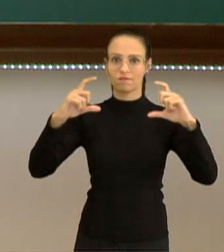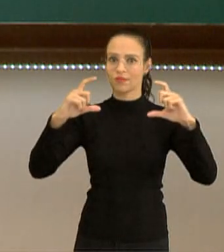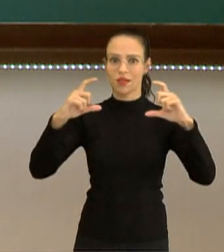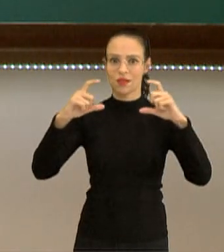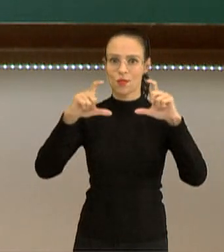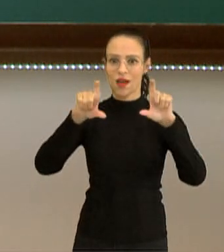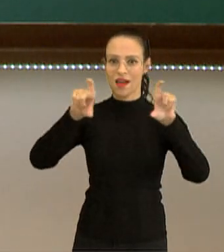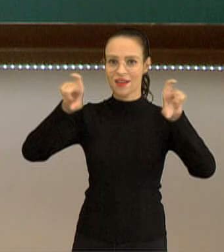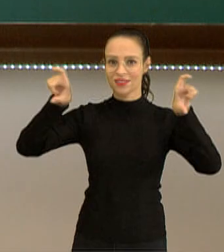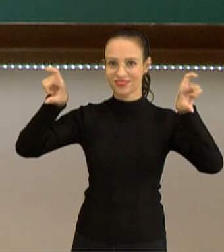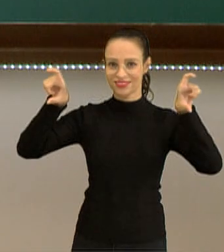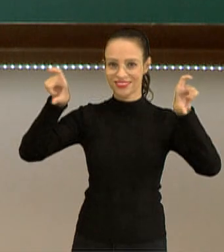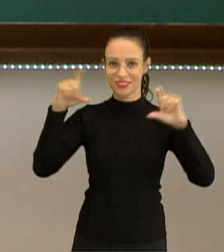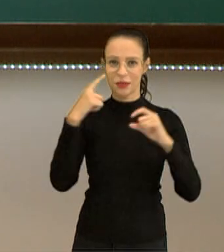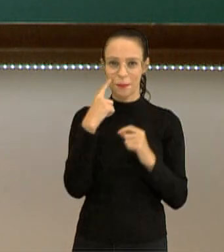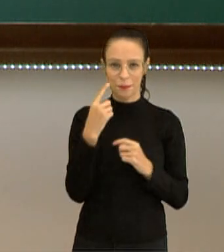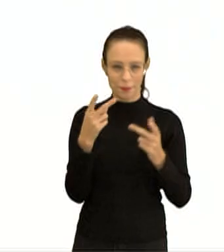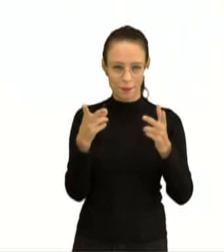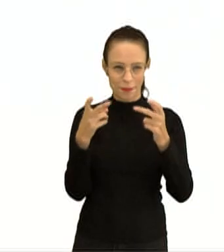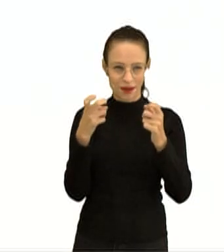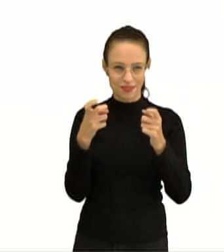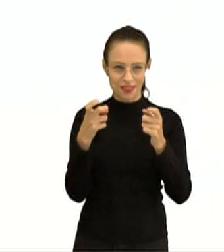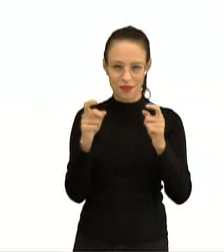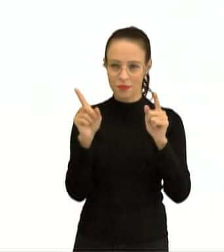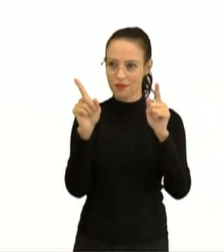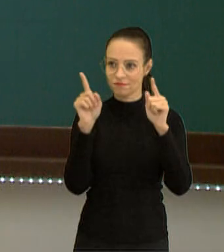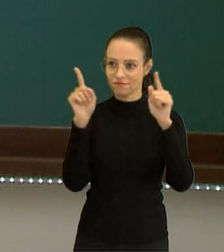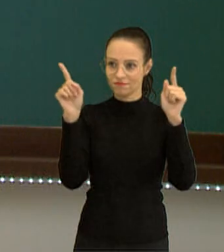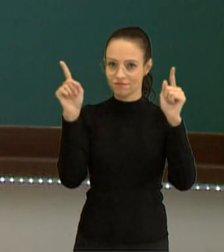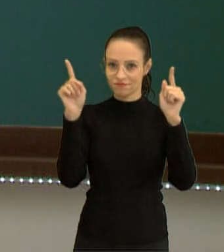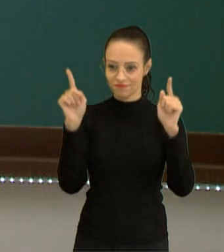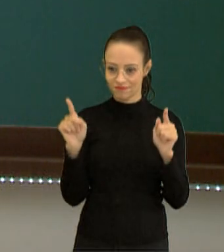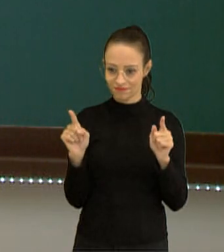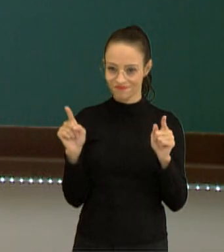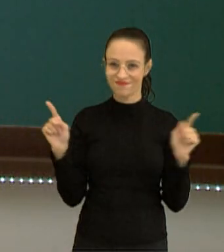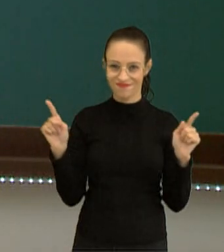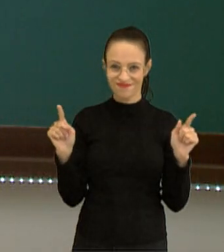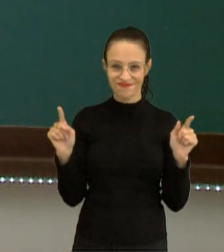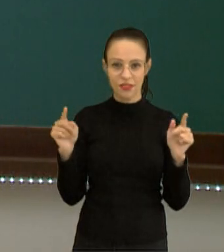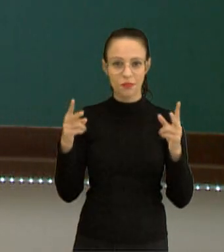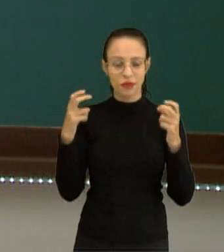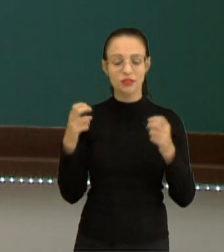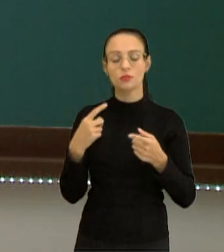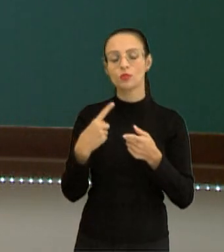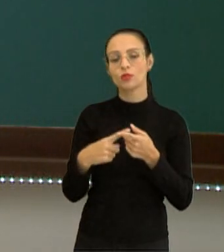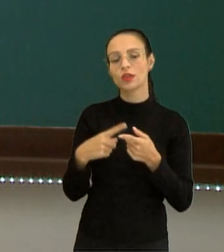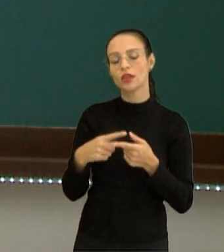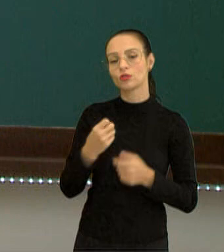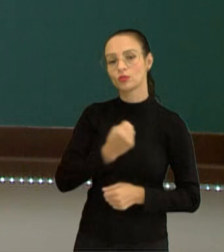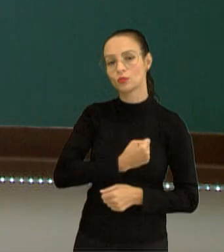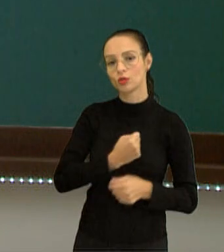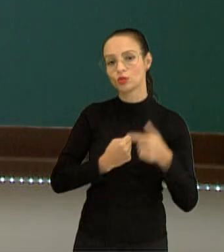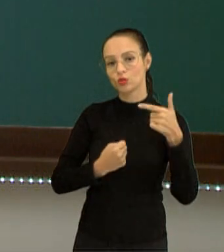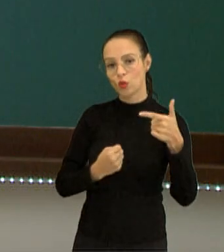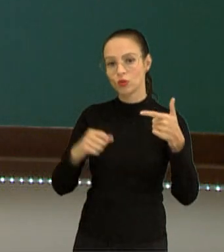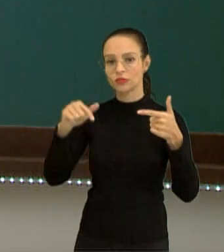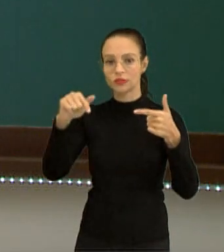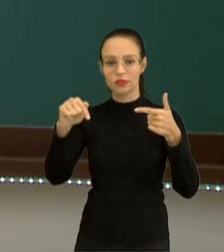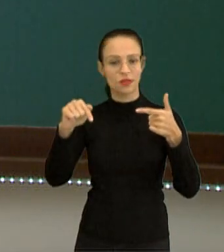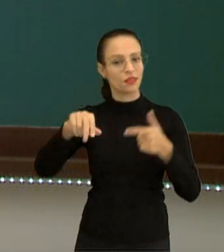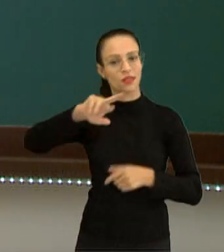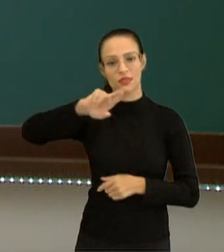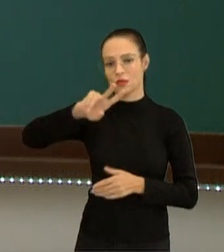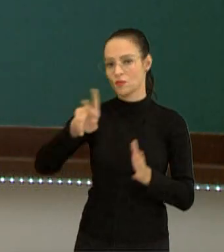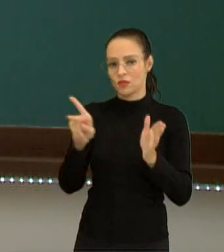abertos, as extremidades são abertas, justamente para indicar que o 2 e o 7 não pertencem a esse